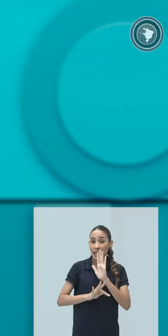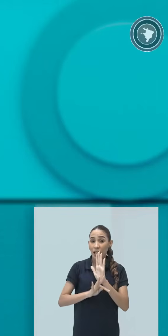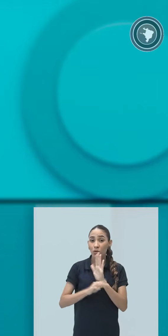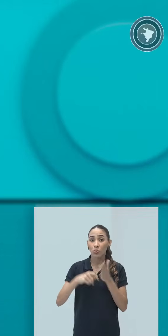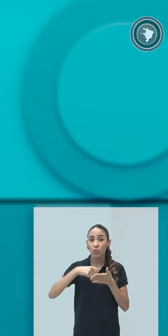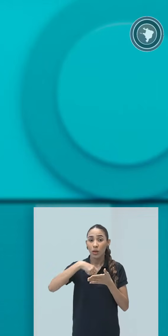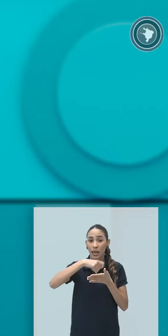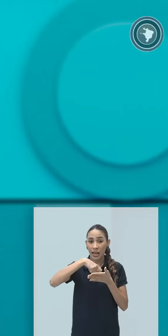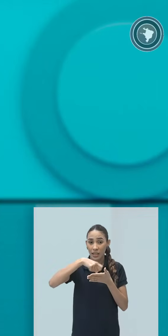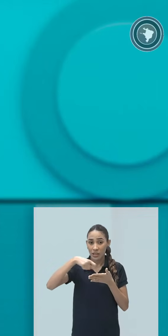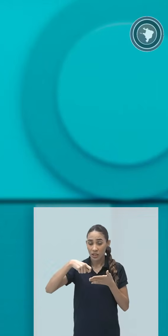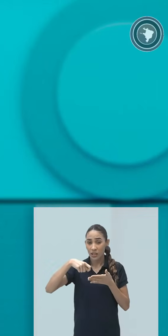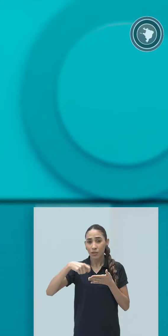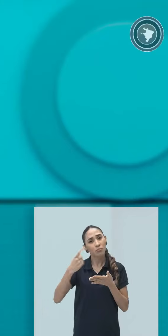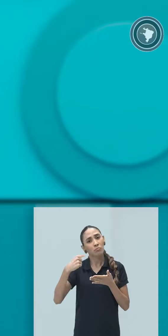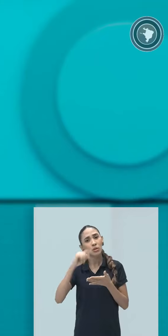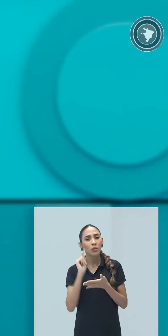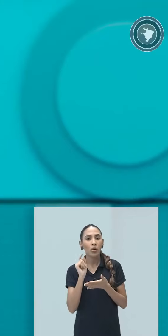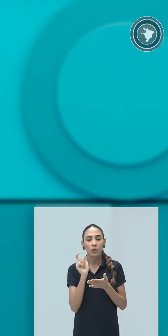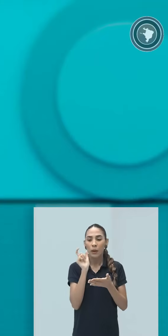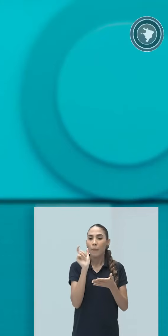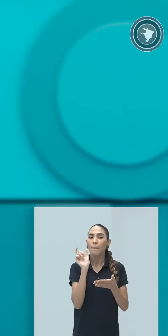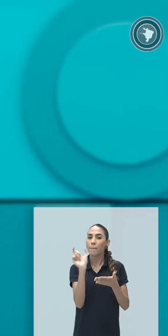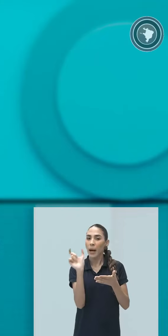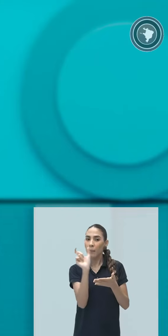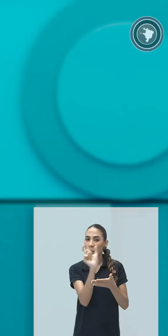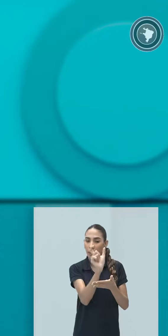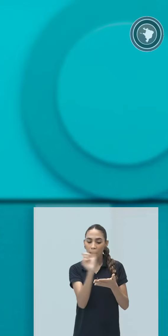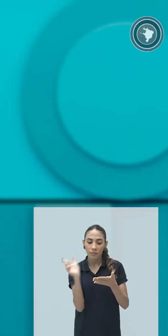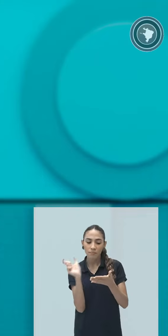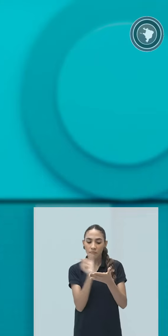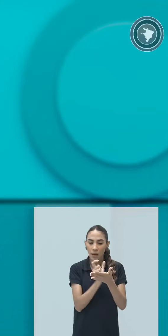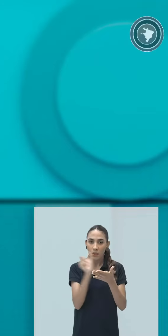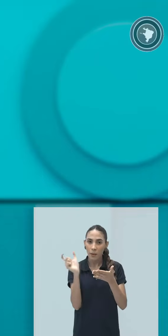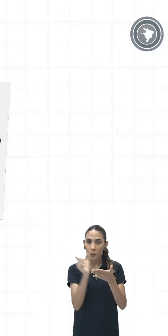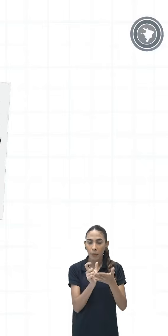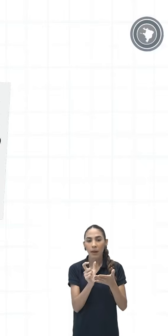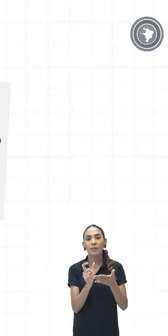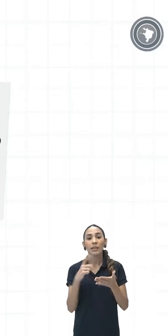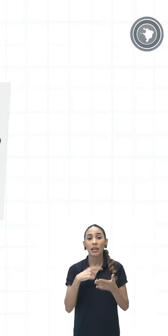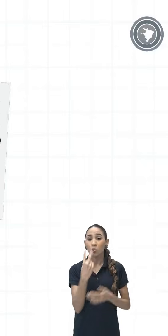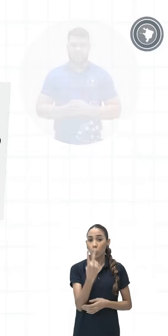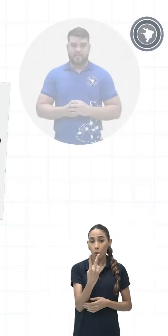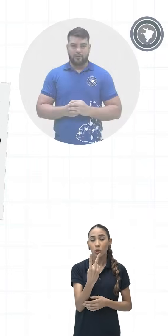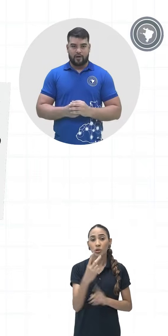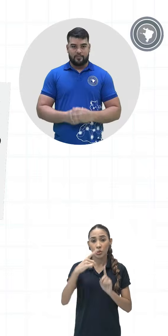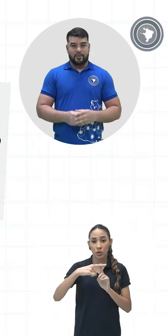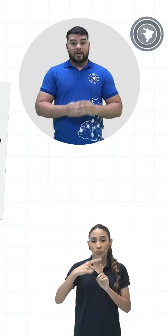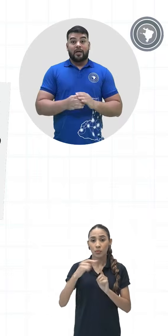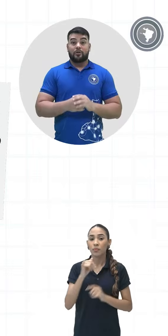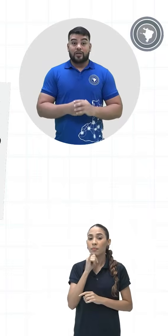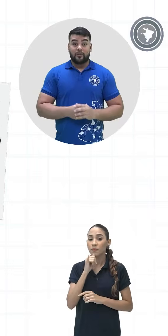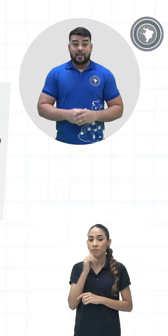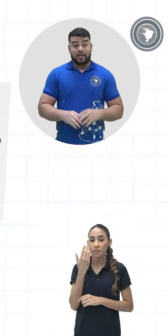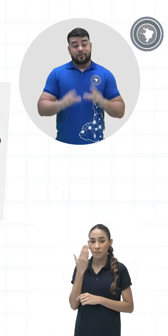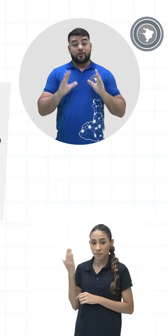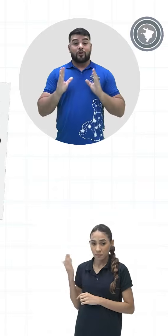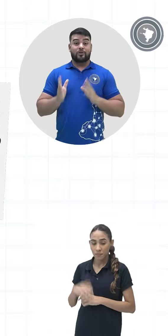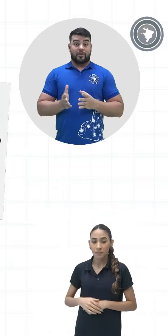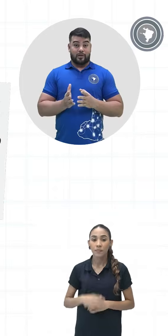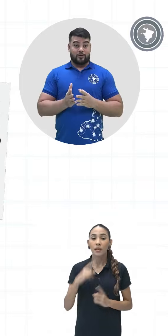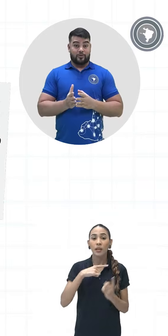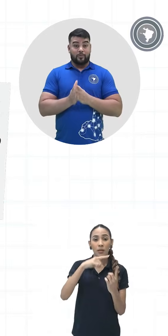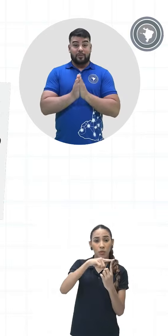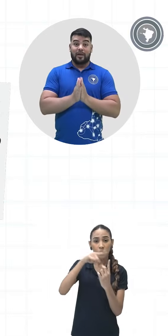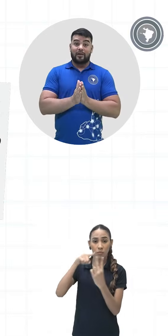escrito, aquele texto que nós colocamos palavras em um papel. Vou apresentar dois modelos para vocês. Observem agora. Eu tenho aqui